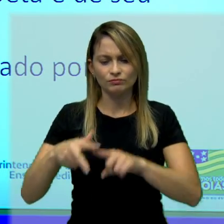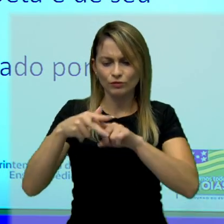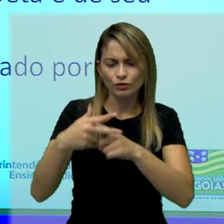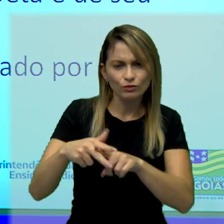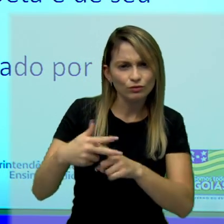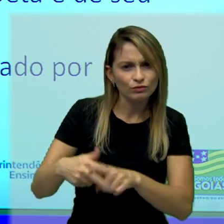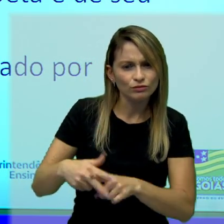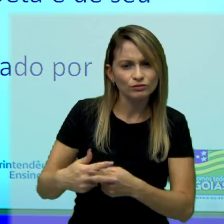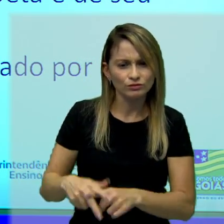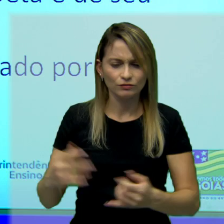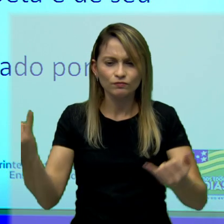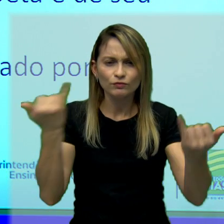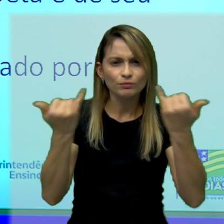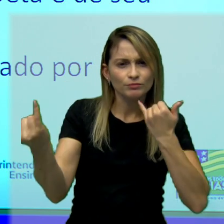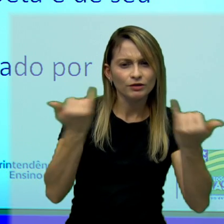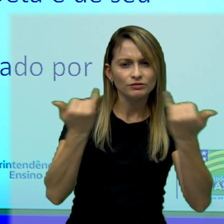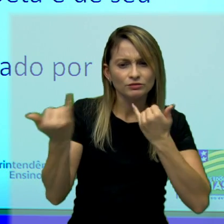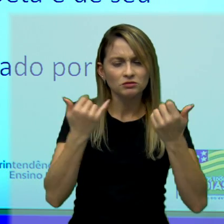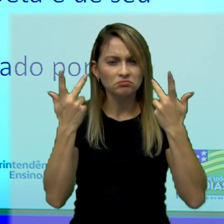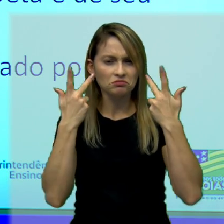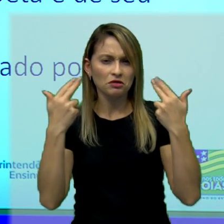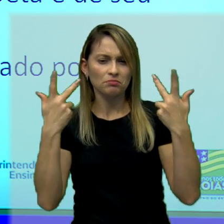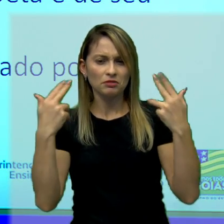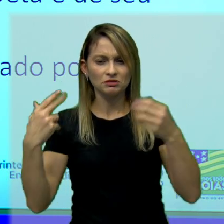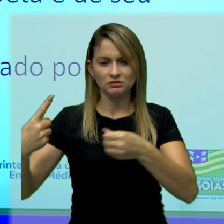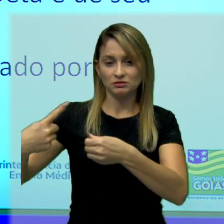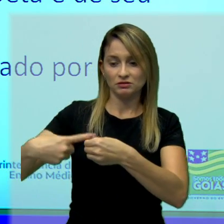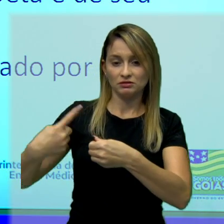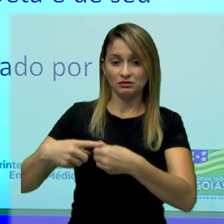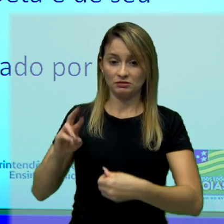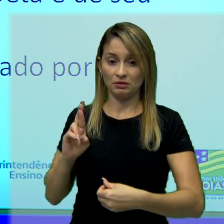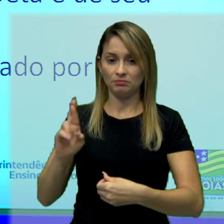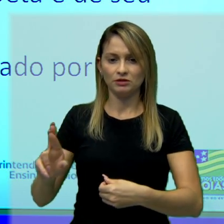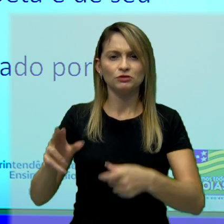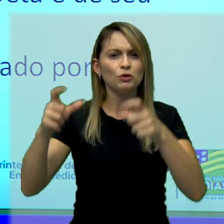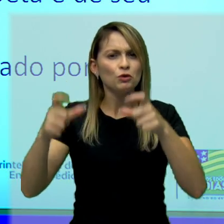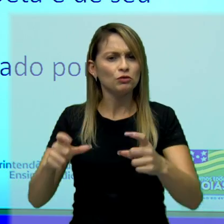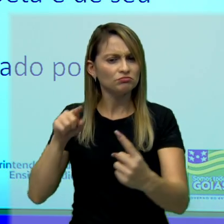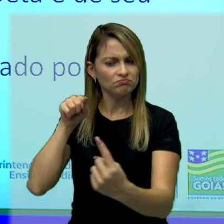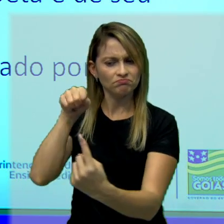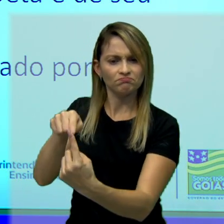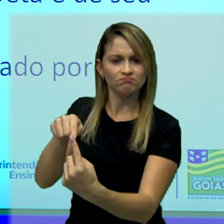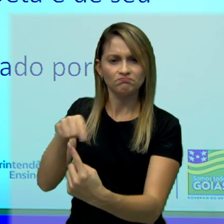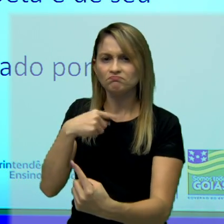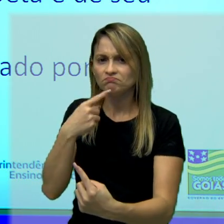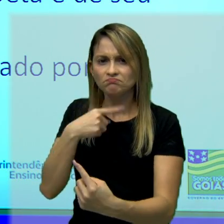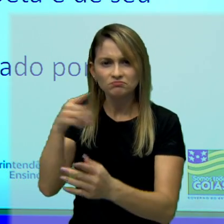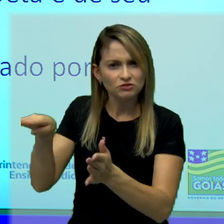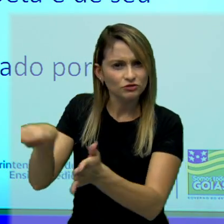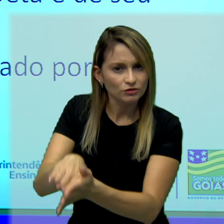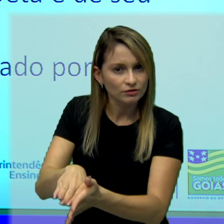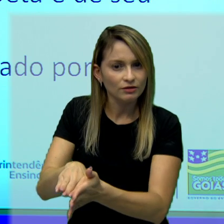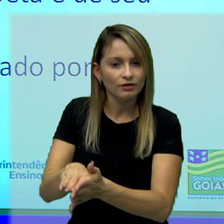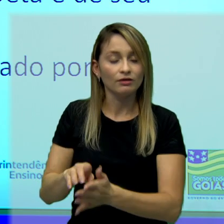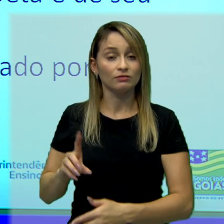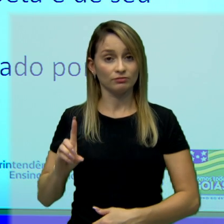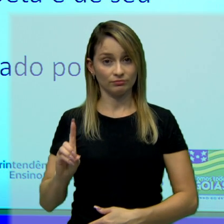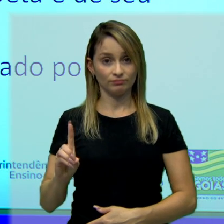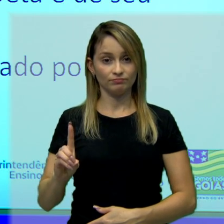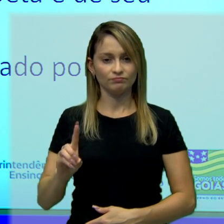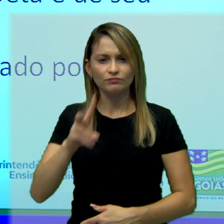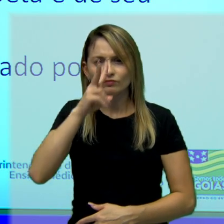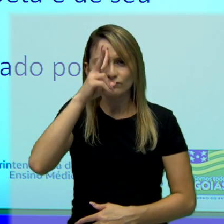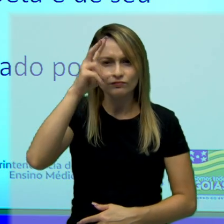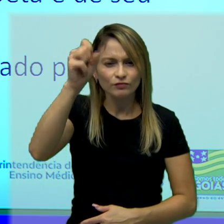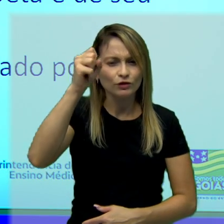Ratifica as informações do senso comum de que Pasárgada é a representação de um lugar utópico. Ou resulta